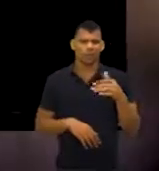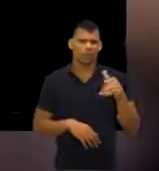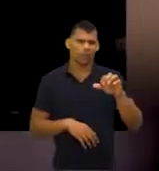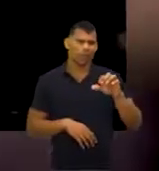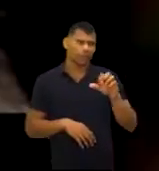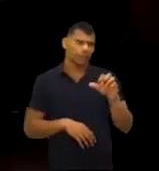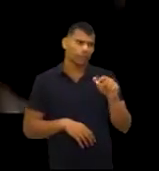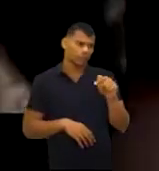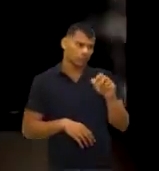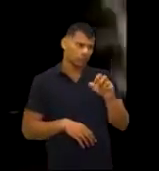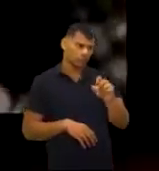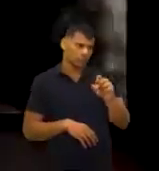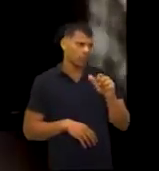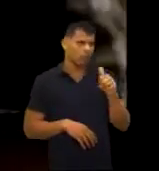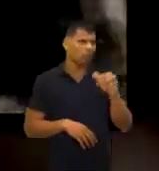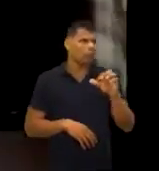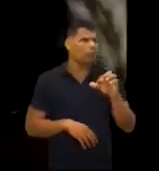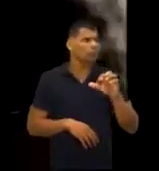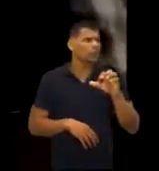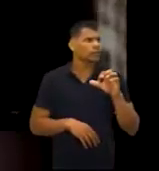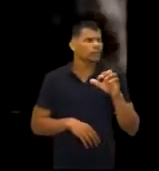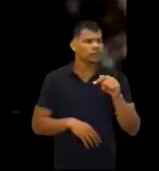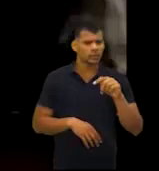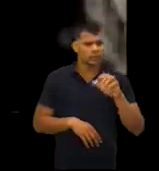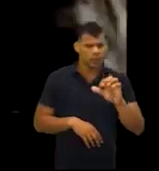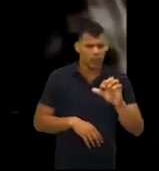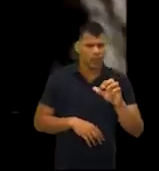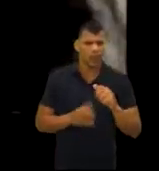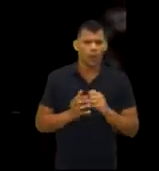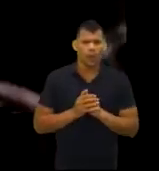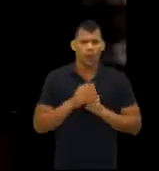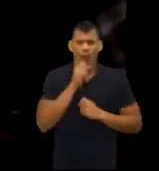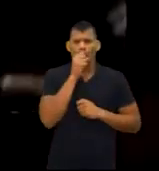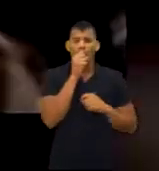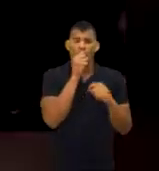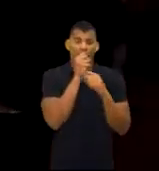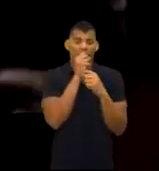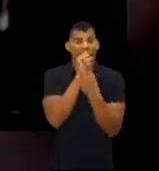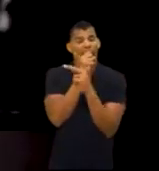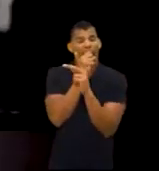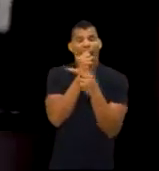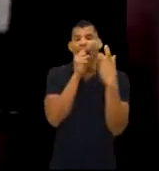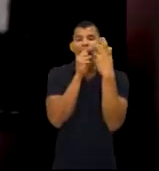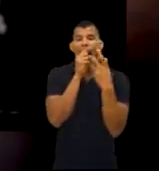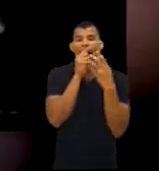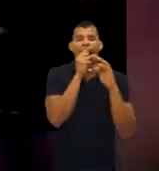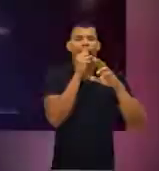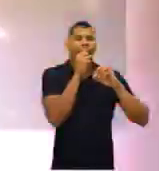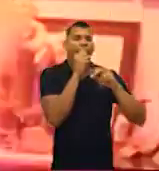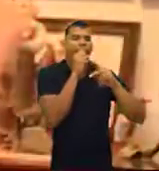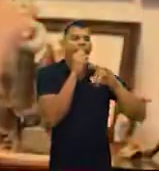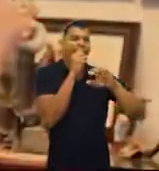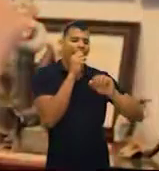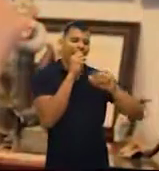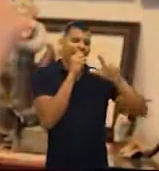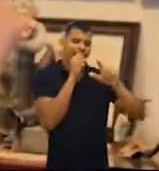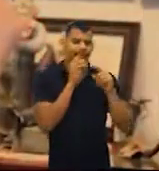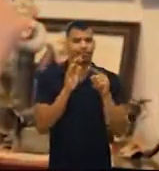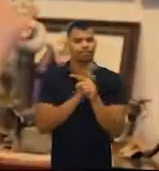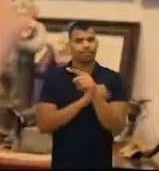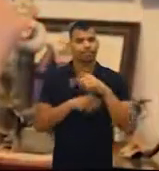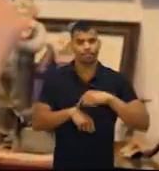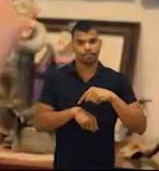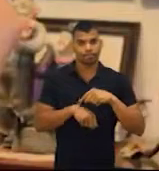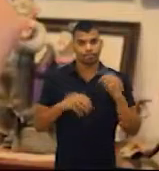década de 80. E elas gravaram o Vesúvio Tropical seu, que fez muito sucesso. Me fala desse momento aí,